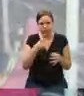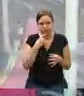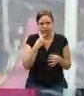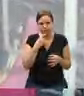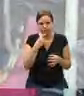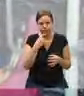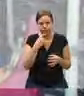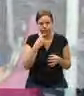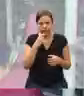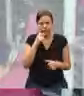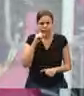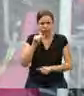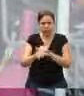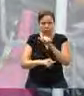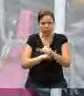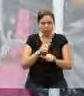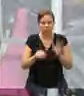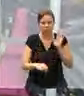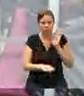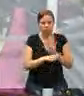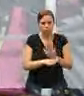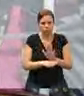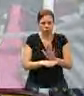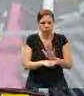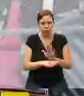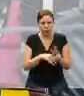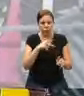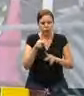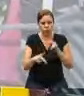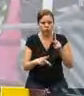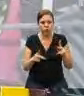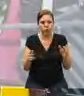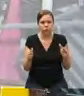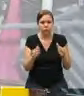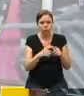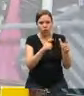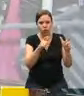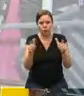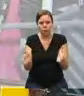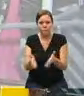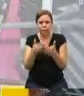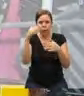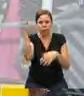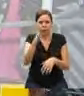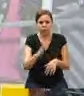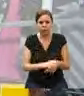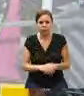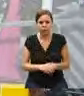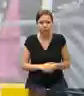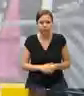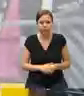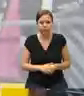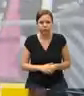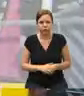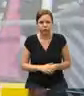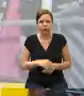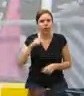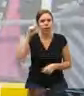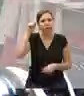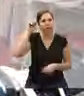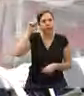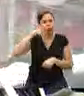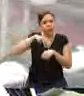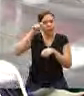Campinas são transformadas em ajuda para moradores que vivem em regiões pobres do Brasil e da África